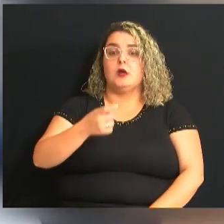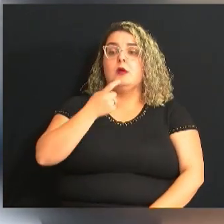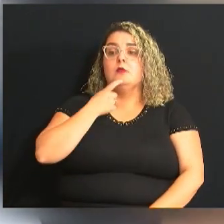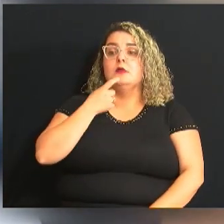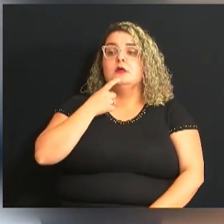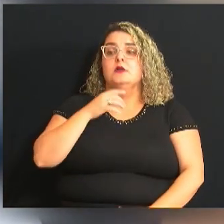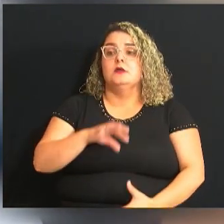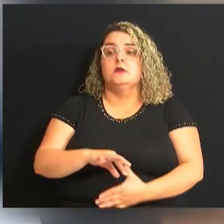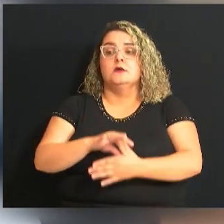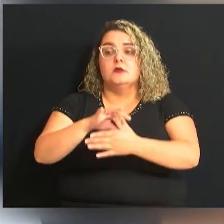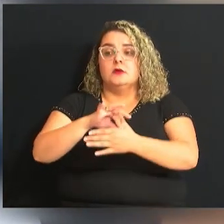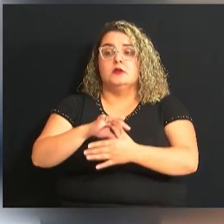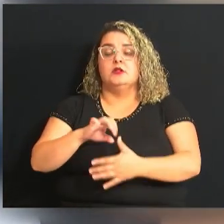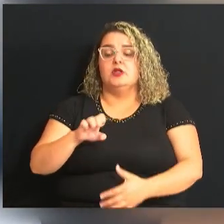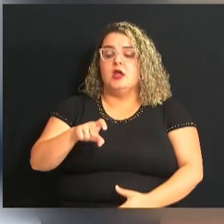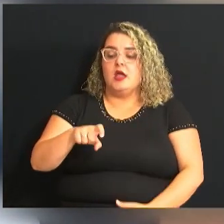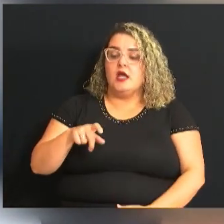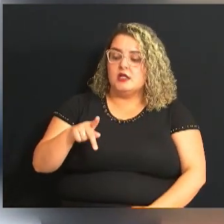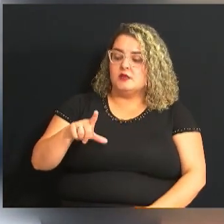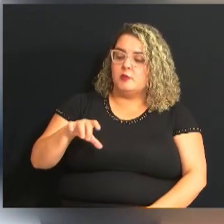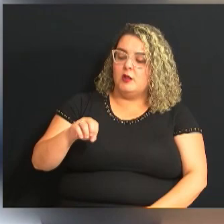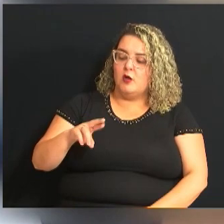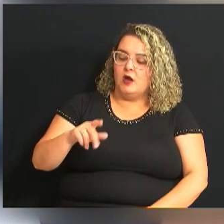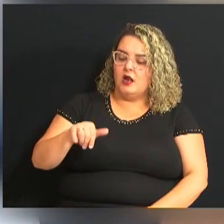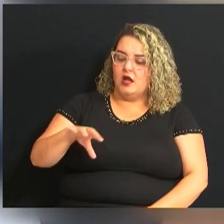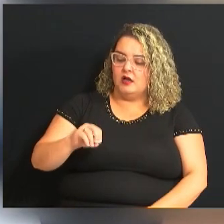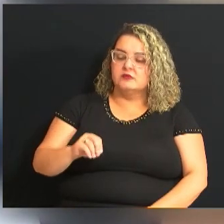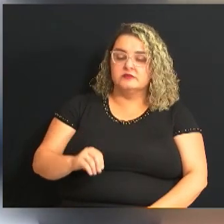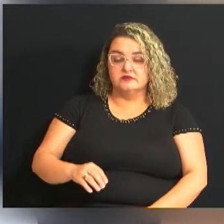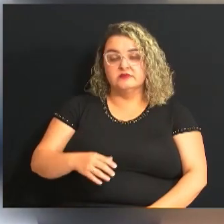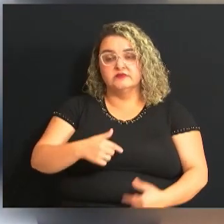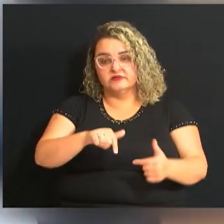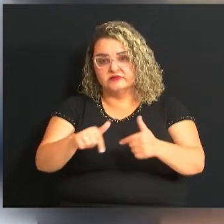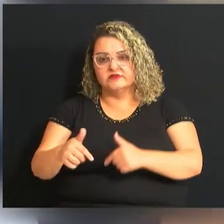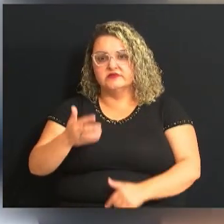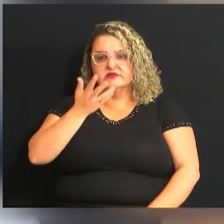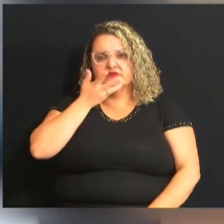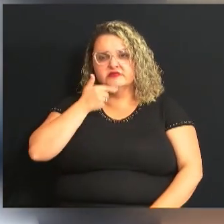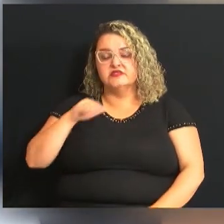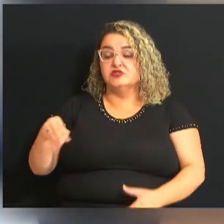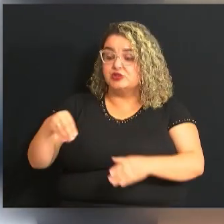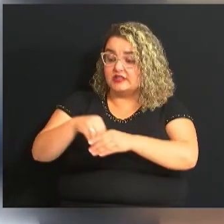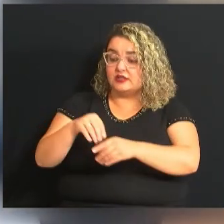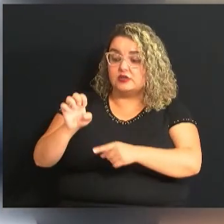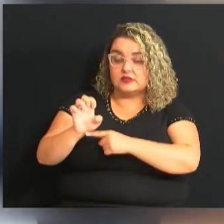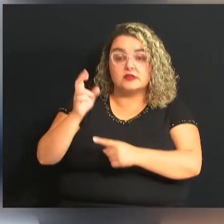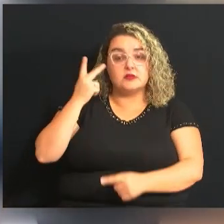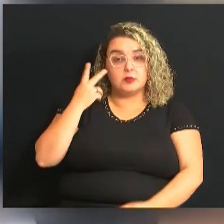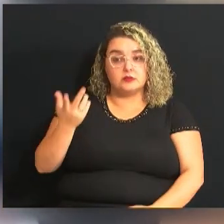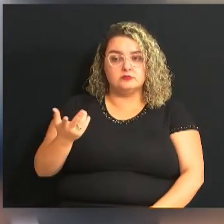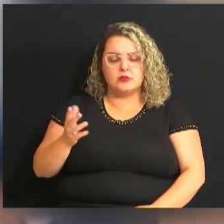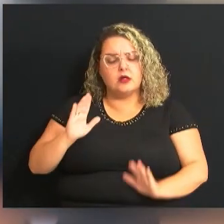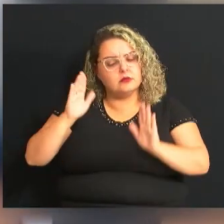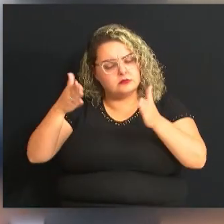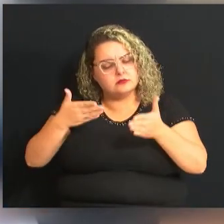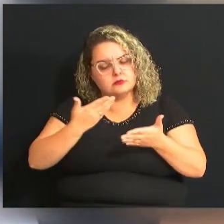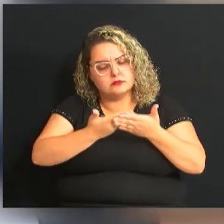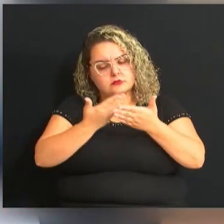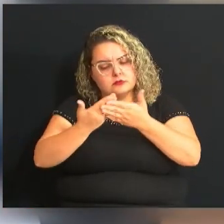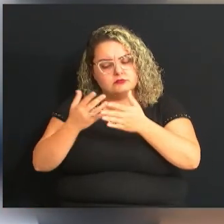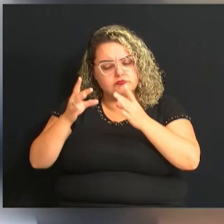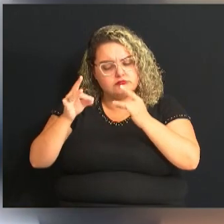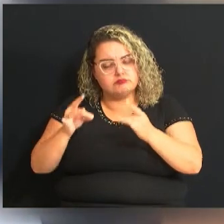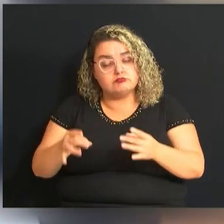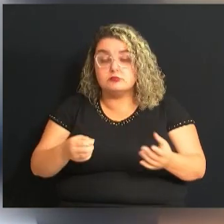de exploração de trabalho infantil no interior do estado de São Paulo. E daí eu me debrucei sobre o tema e apresentei um